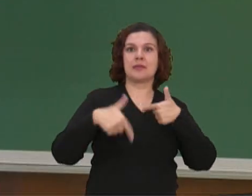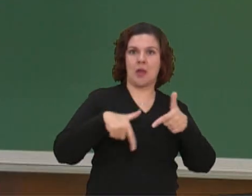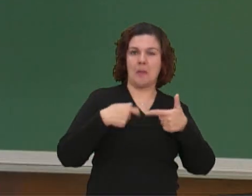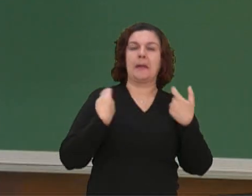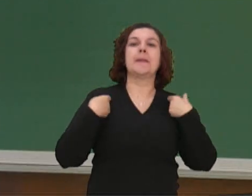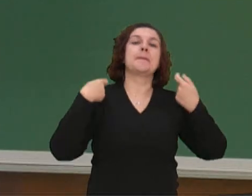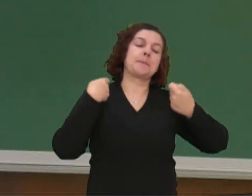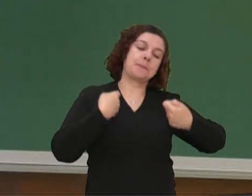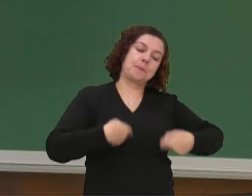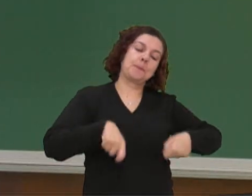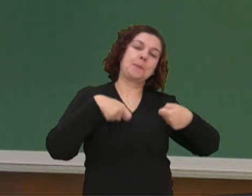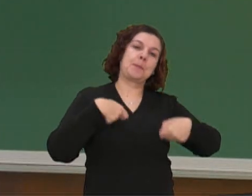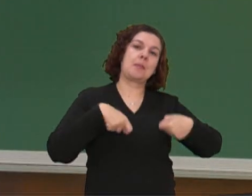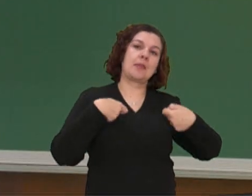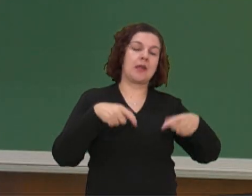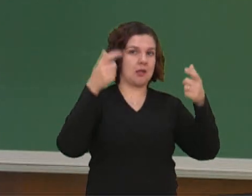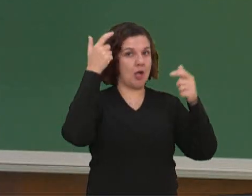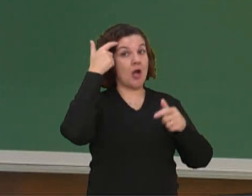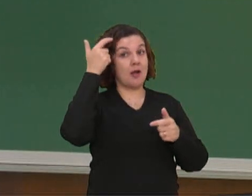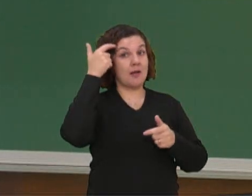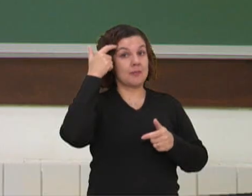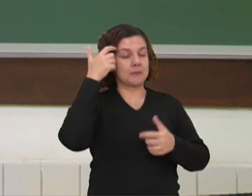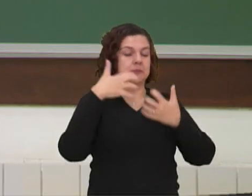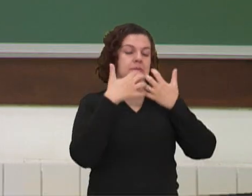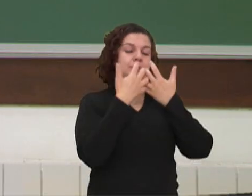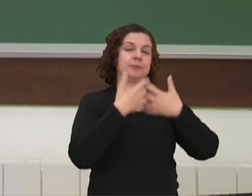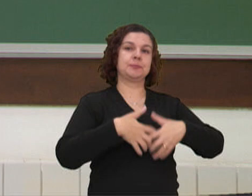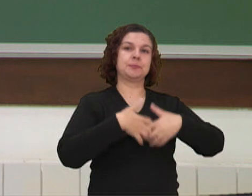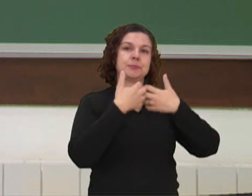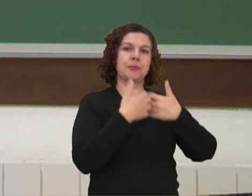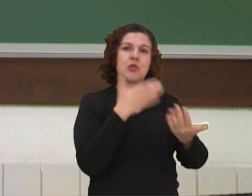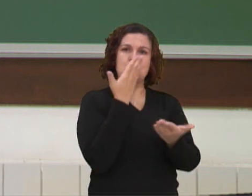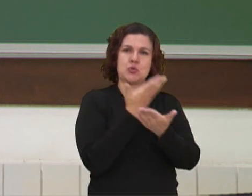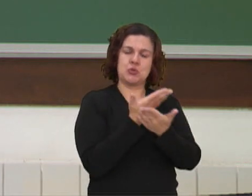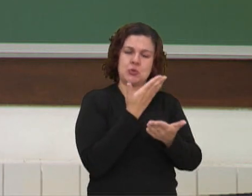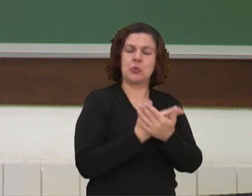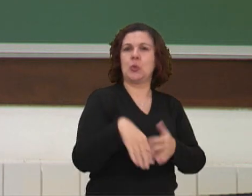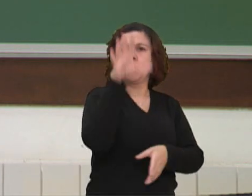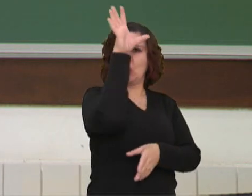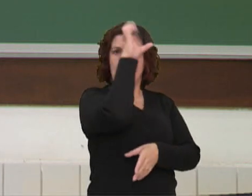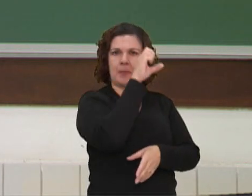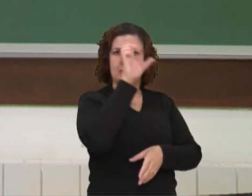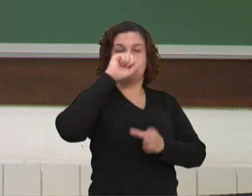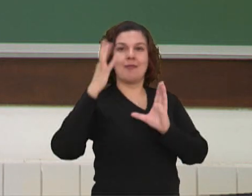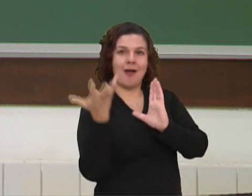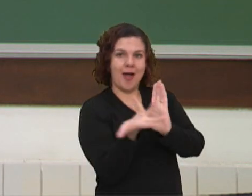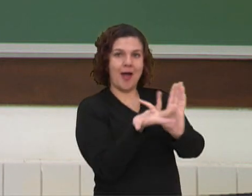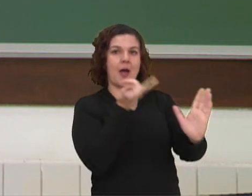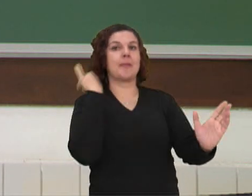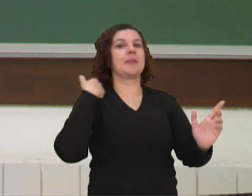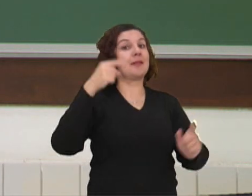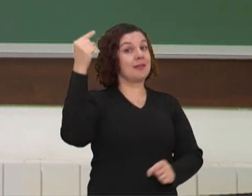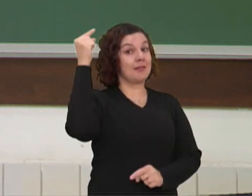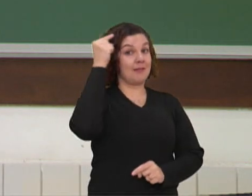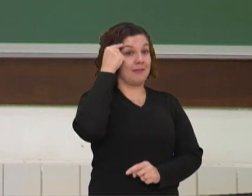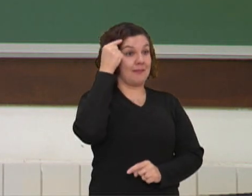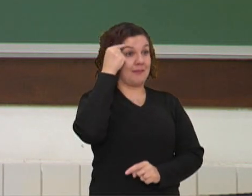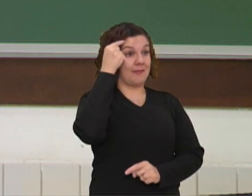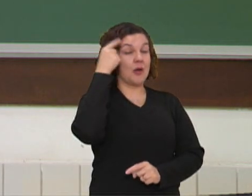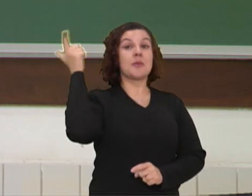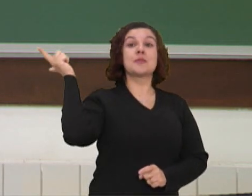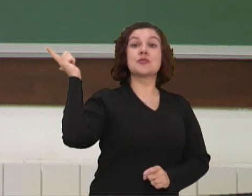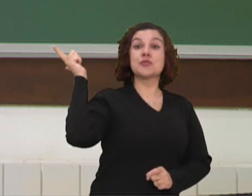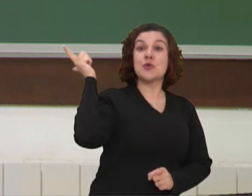da gente, né, capacidades mentais, habilidades mentais, que vão fazer com que eu desenvolva